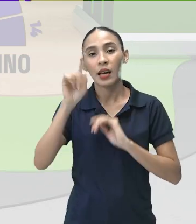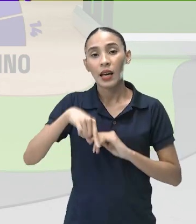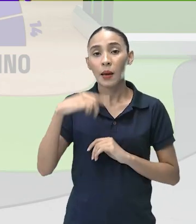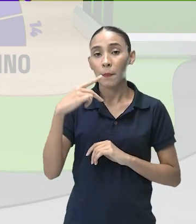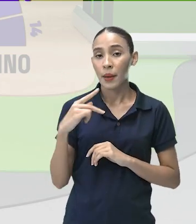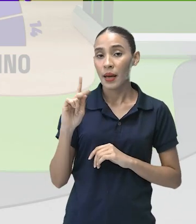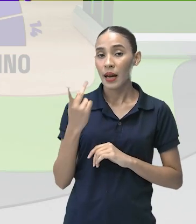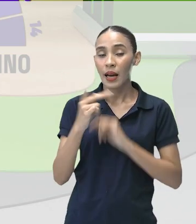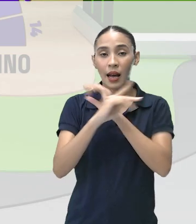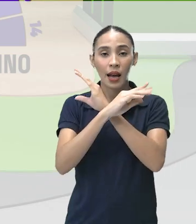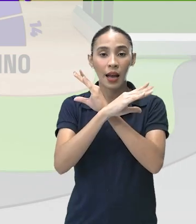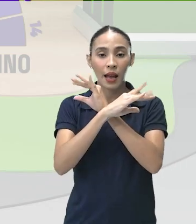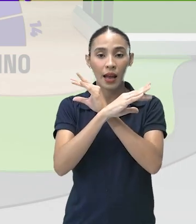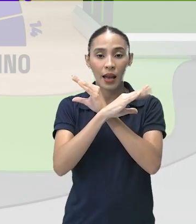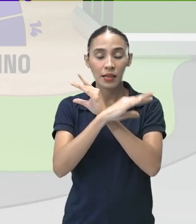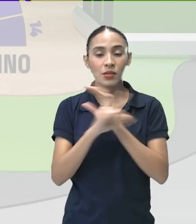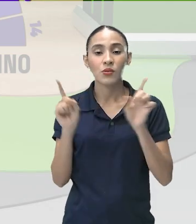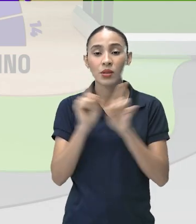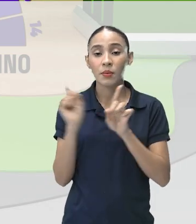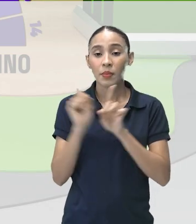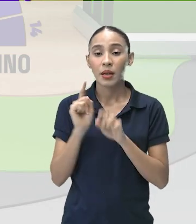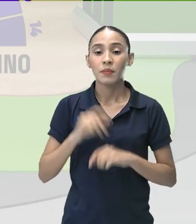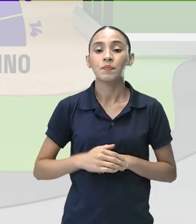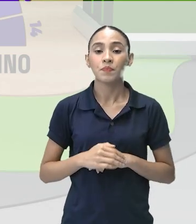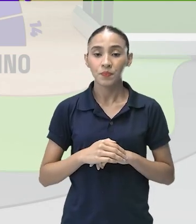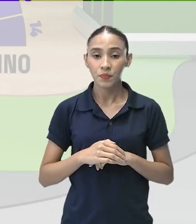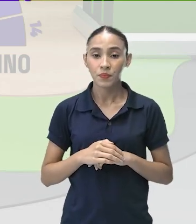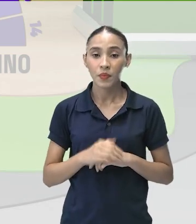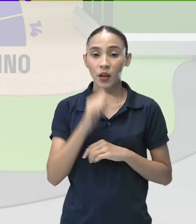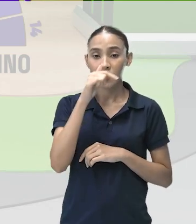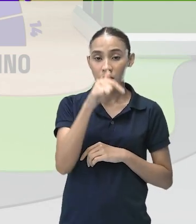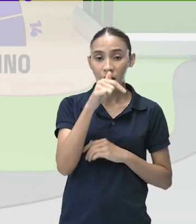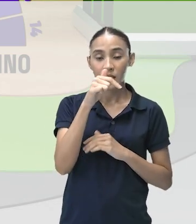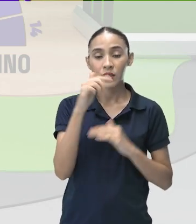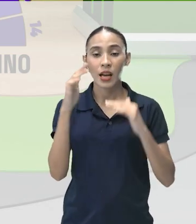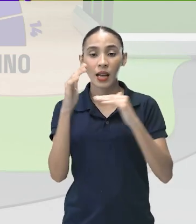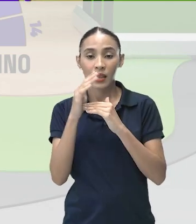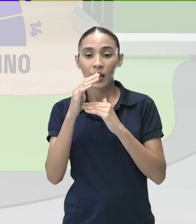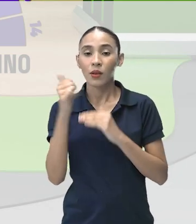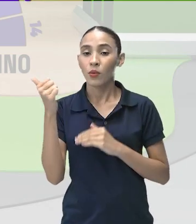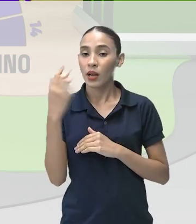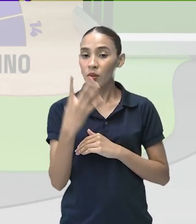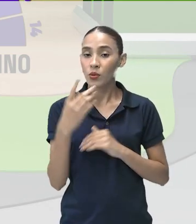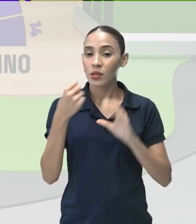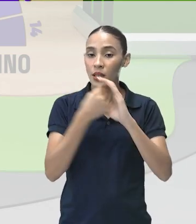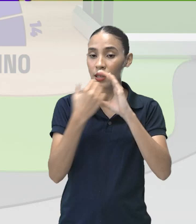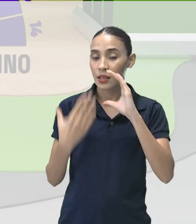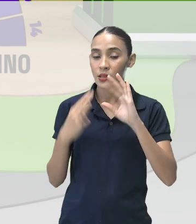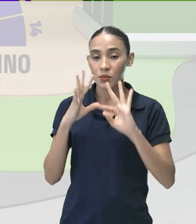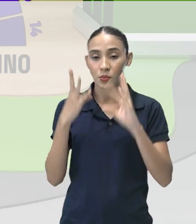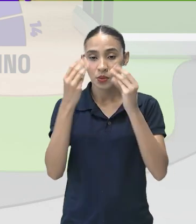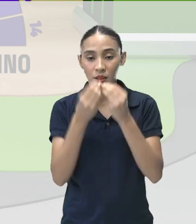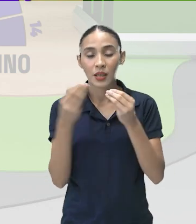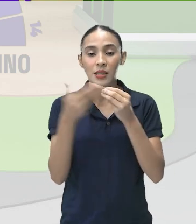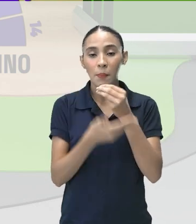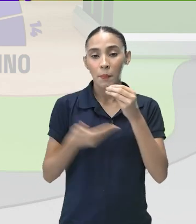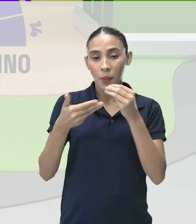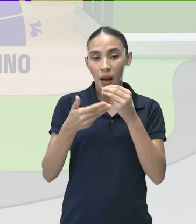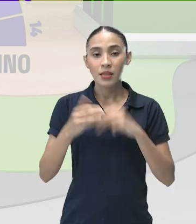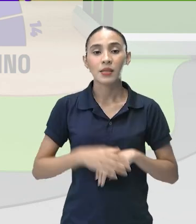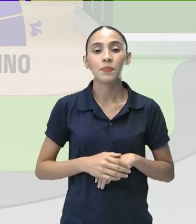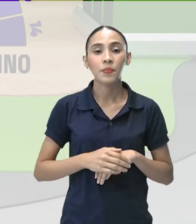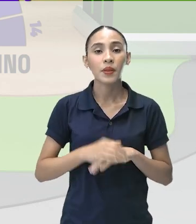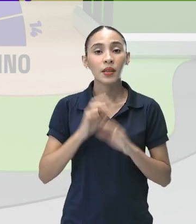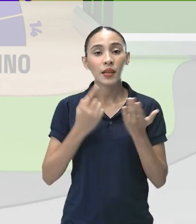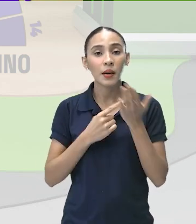perceber, caracterizam pH ácido. E valores de outro lado, que vão do 7 até o 14, caracterizam as